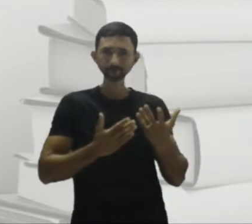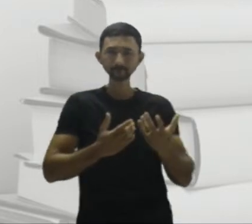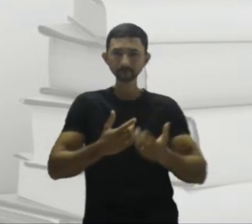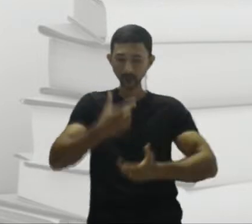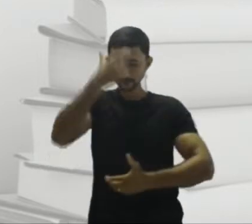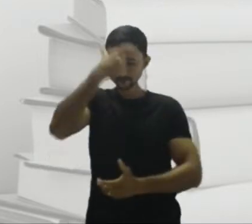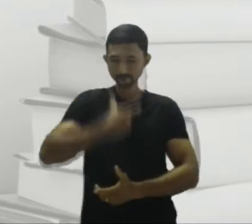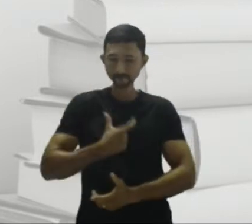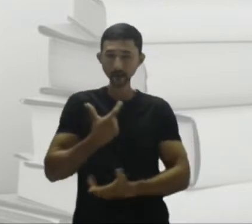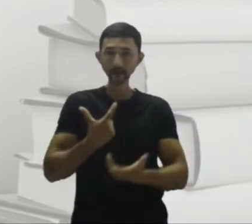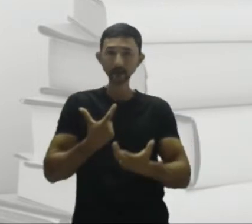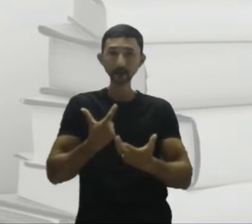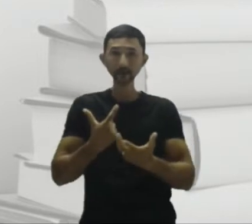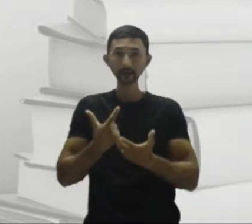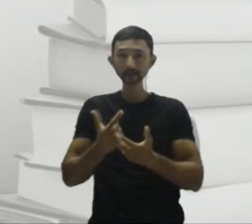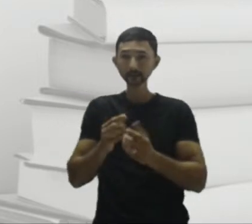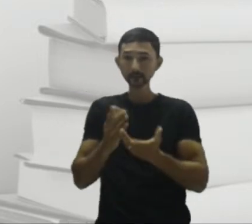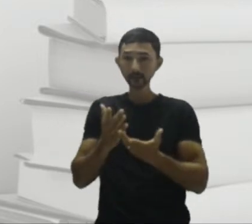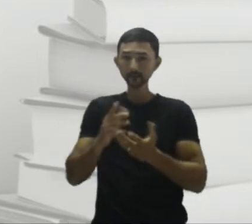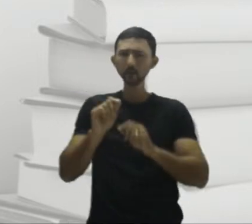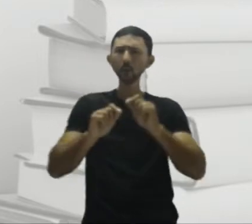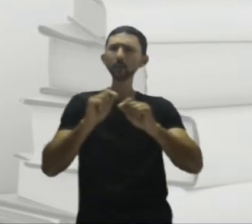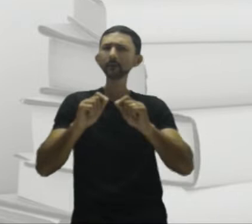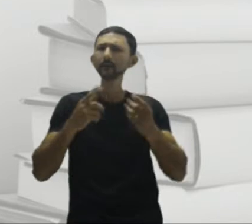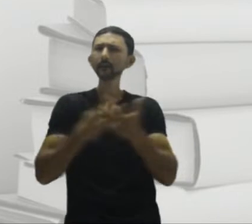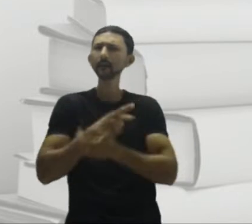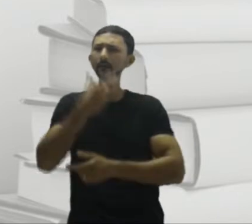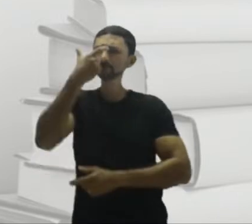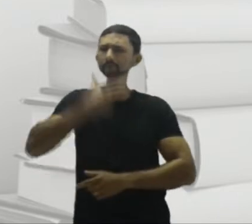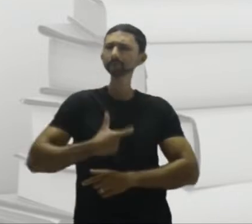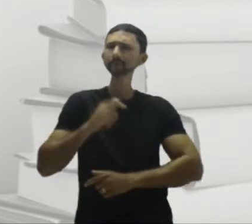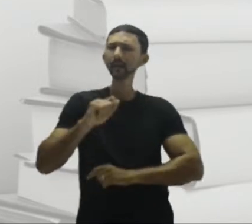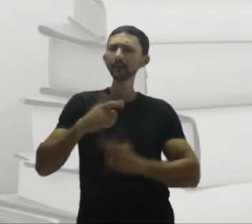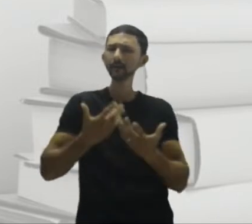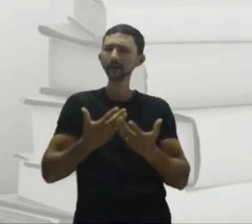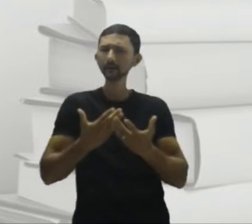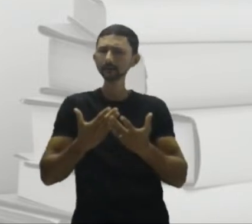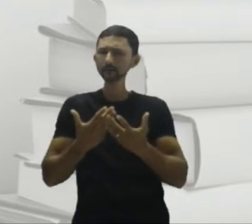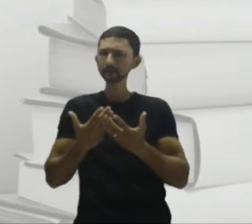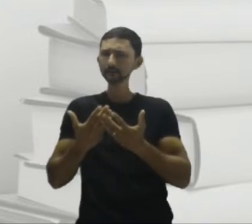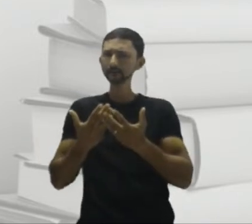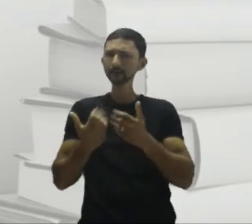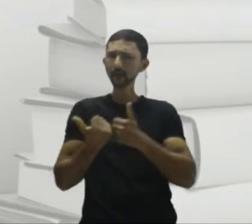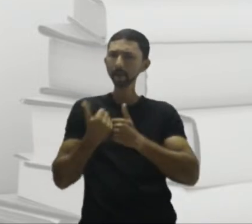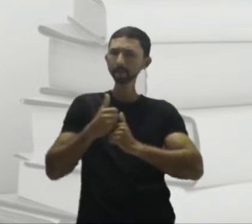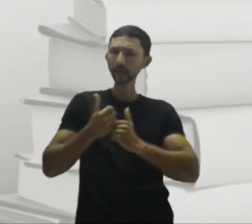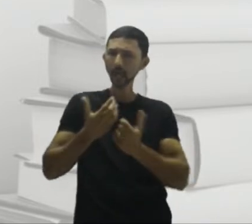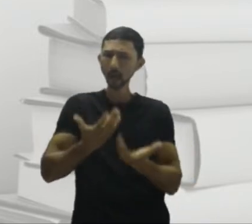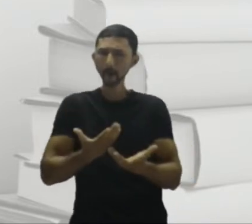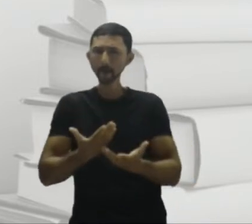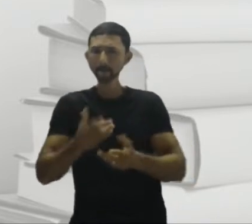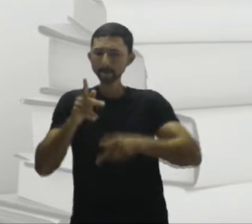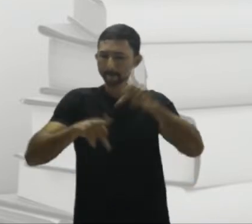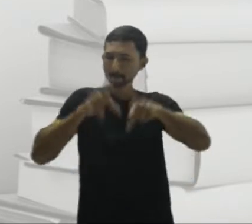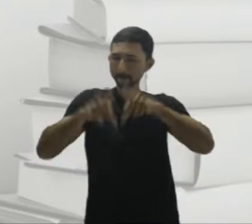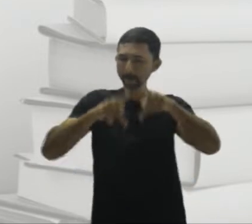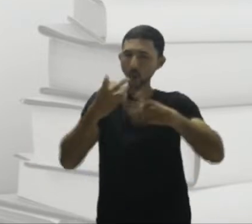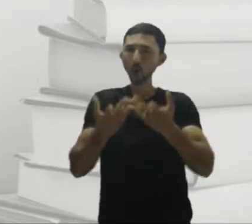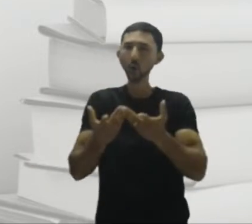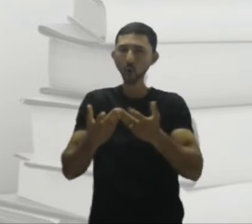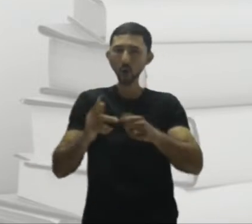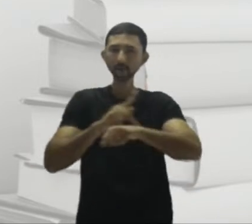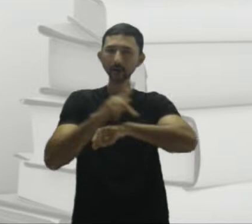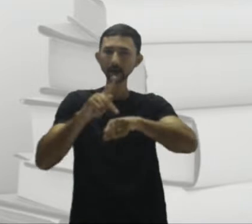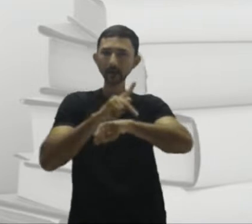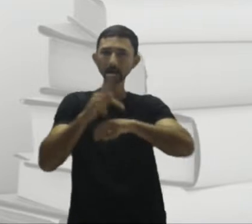ele está ali simbolizando todo um povo, uma nação, certo?